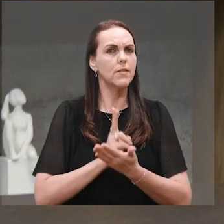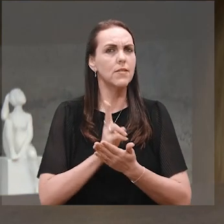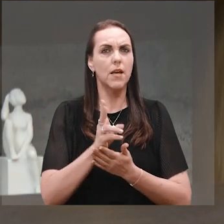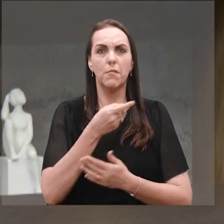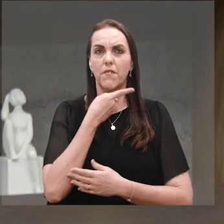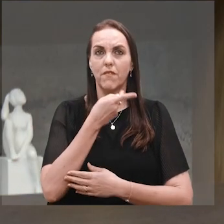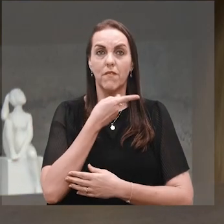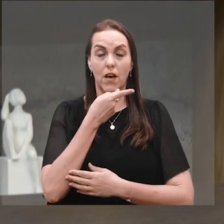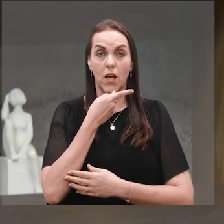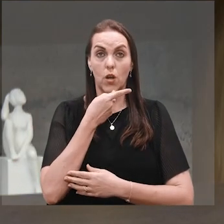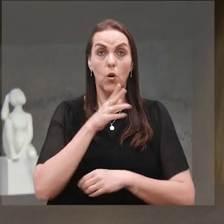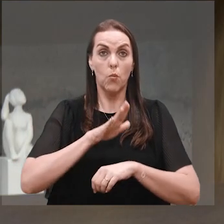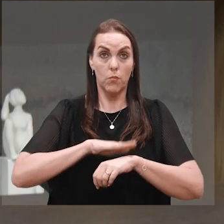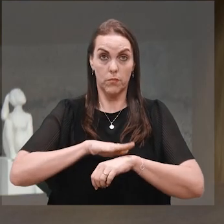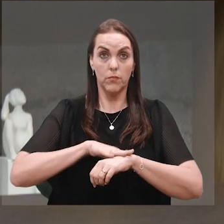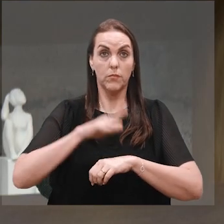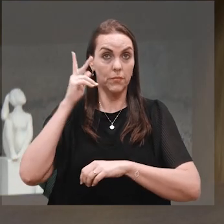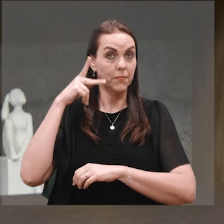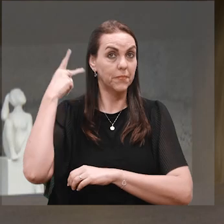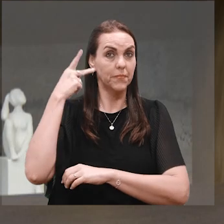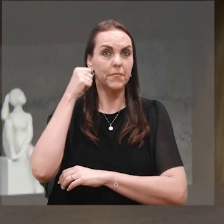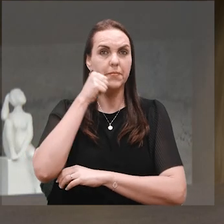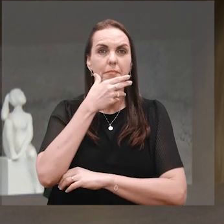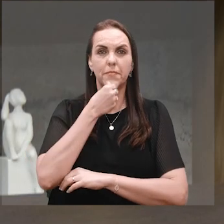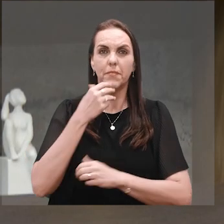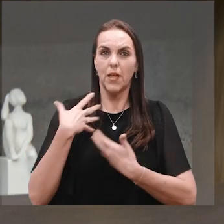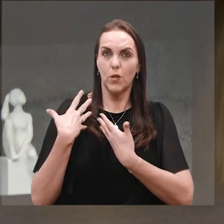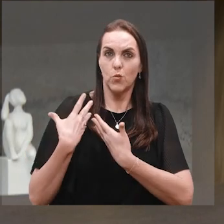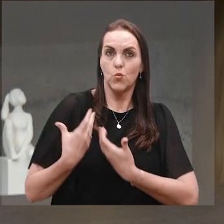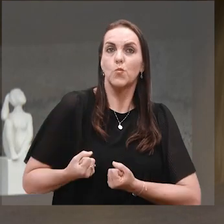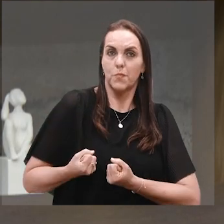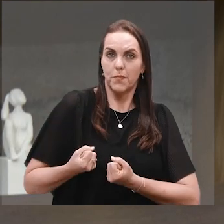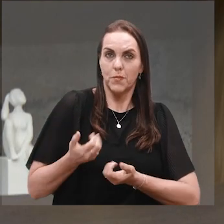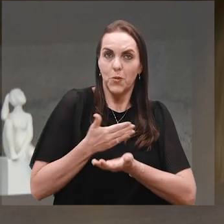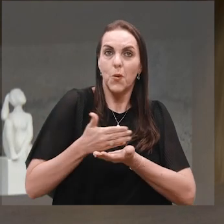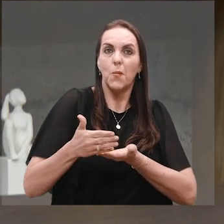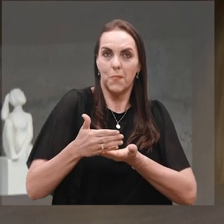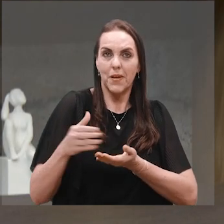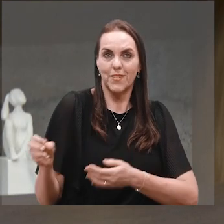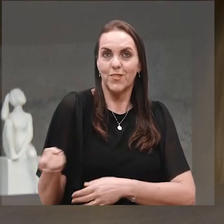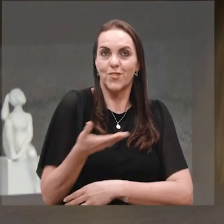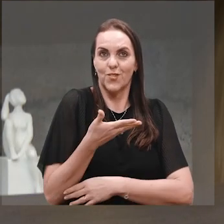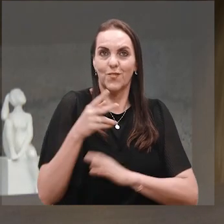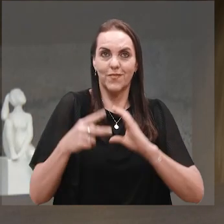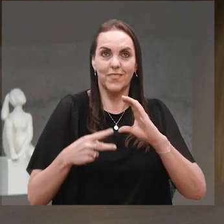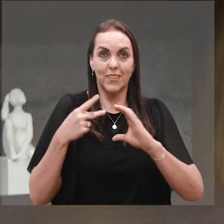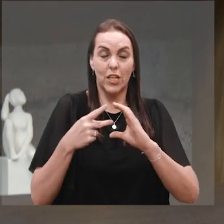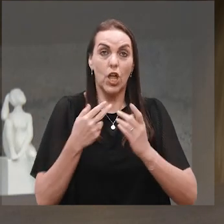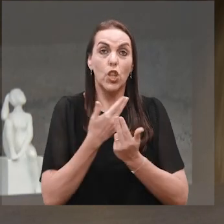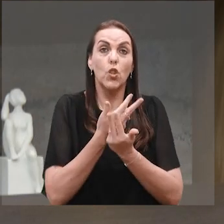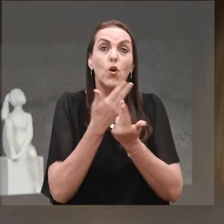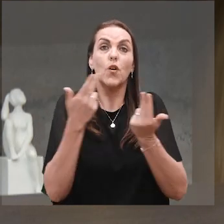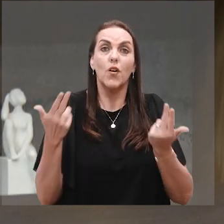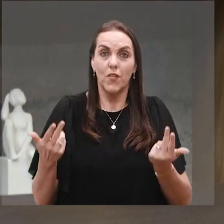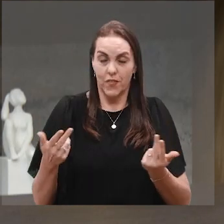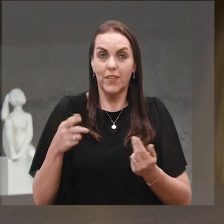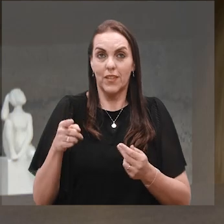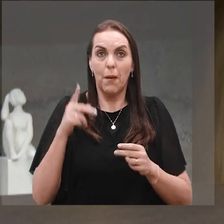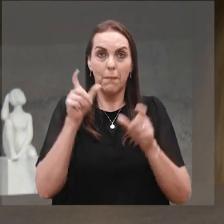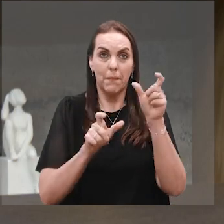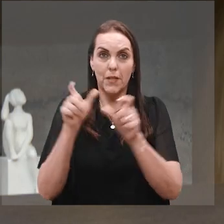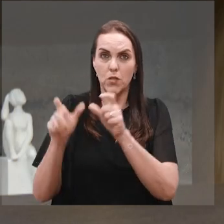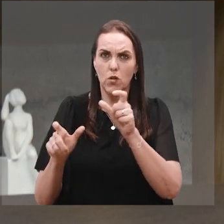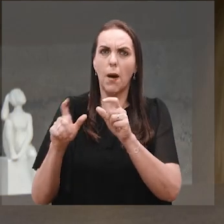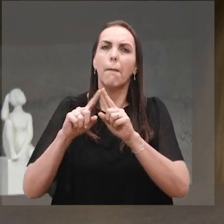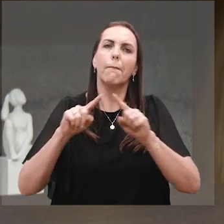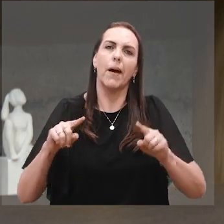seguinte: quando o vereador assume e estreia na Câmara, ele é novidade para muitas pessoas, mas há toda uma trajetória, porque senão essa pessoa